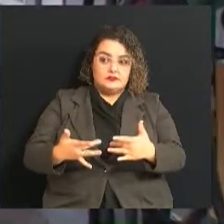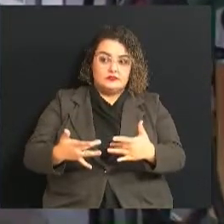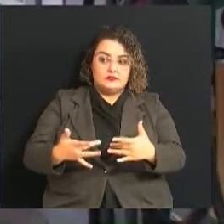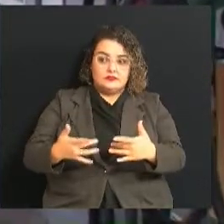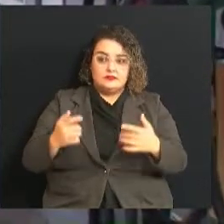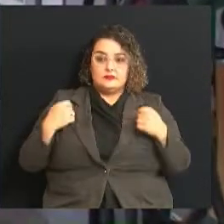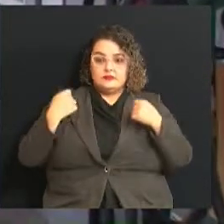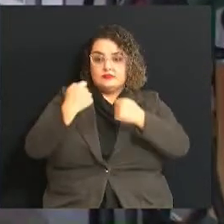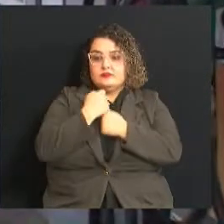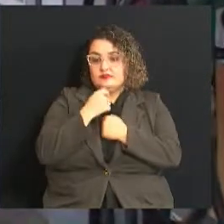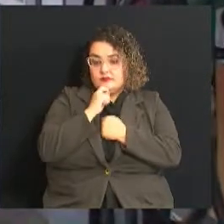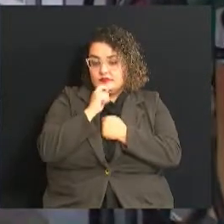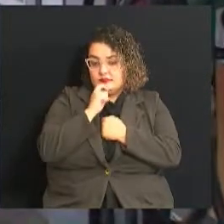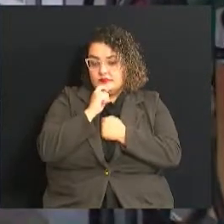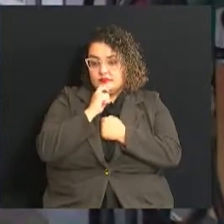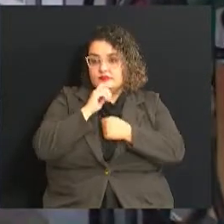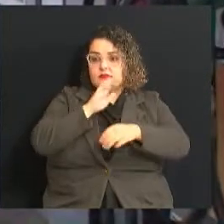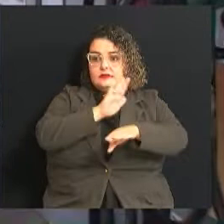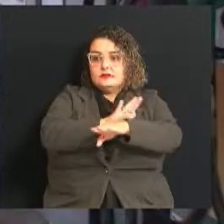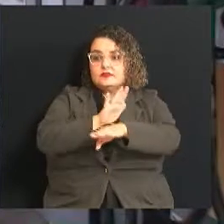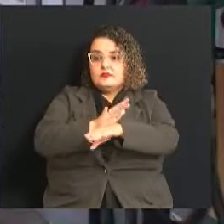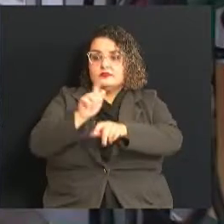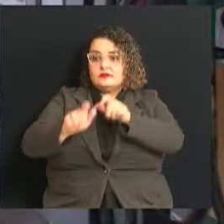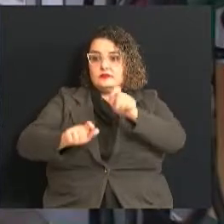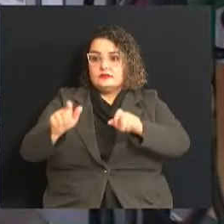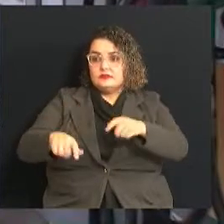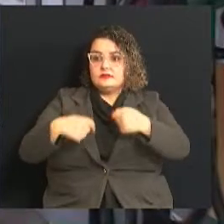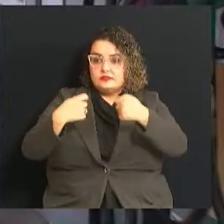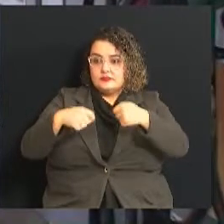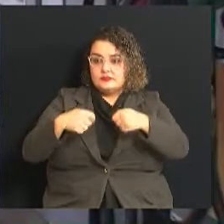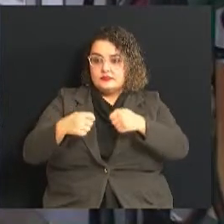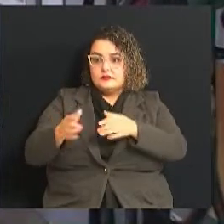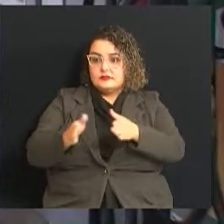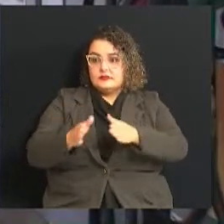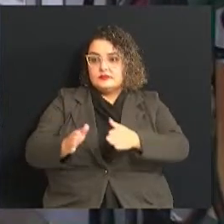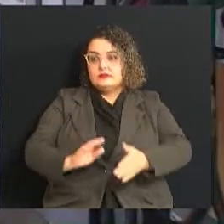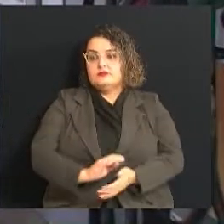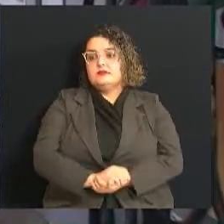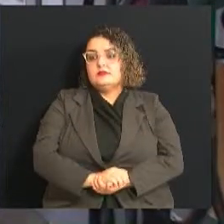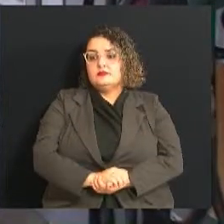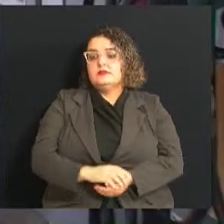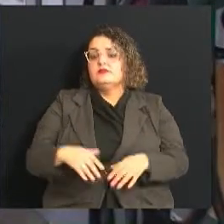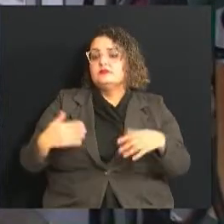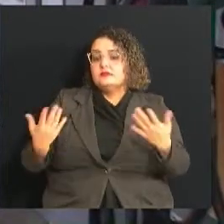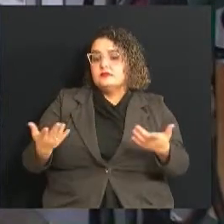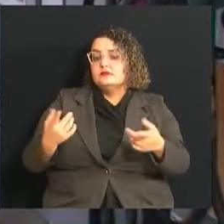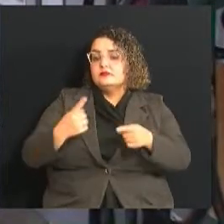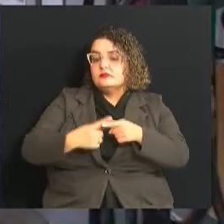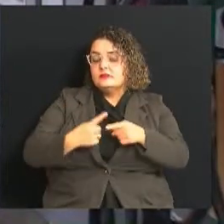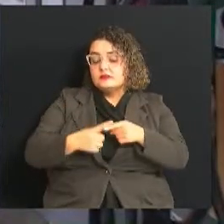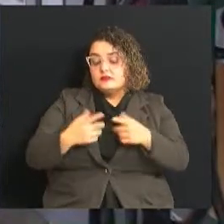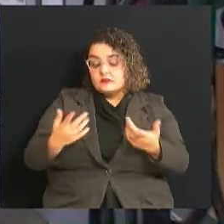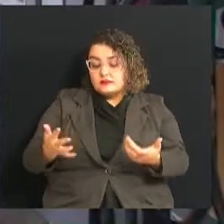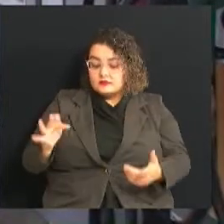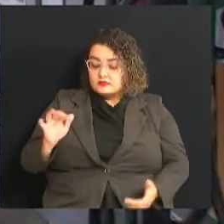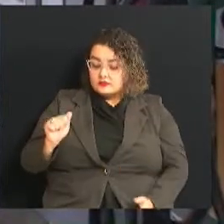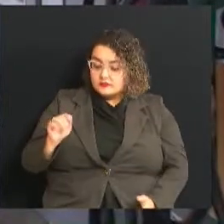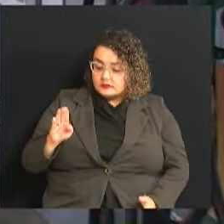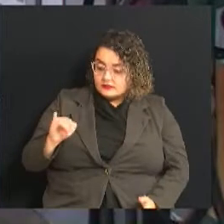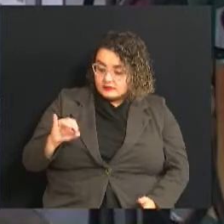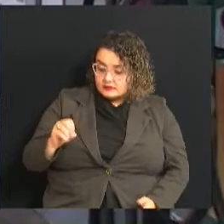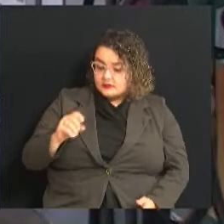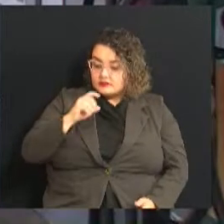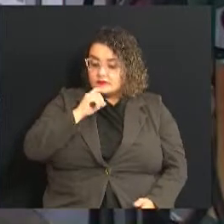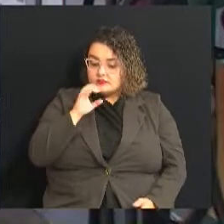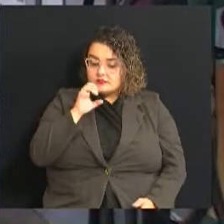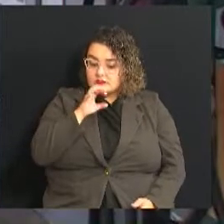agasalhos para ajudar as pessoas que estão precisando nesse momento. Bom, até porque, né, Fábio, agora esquentou um pouquinho, mas na